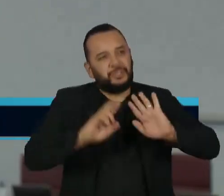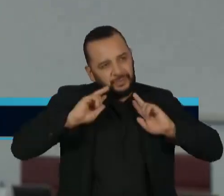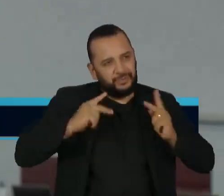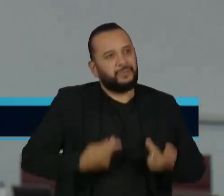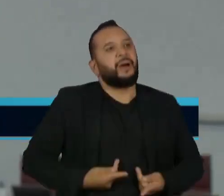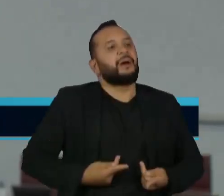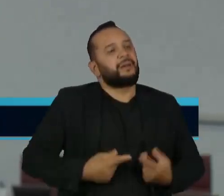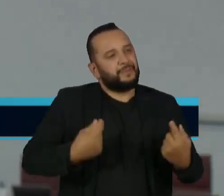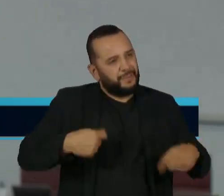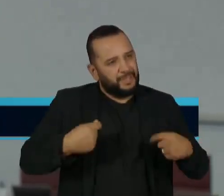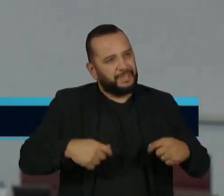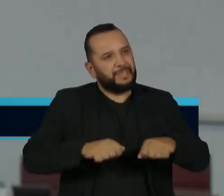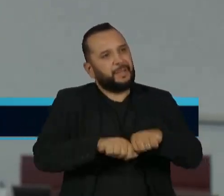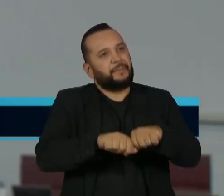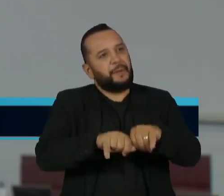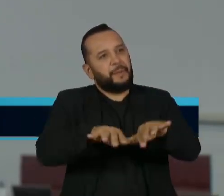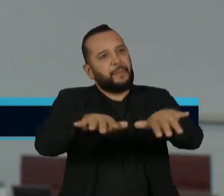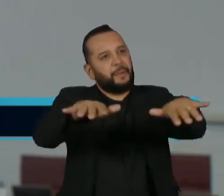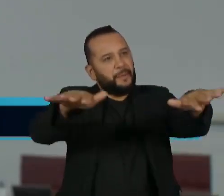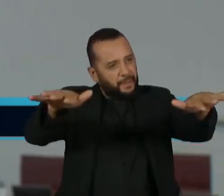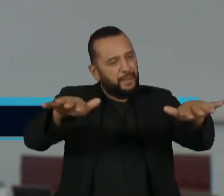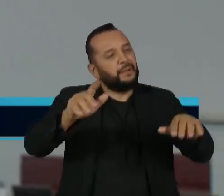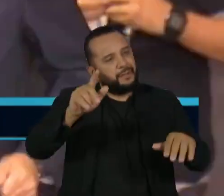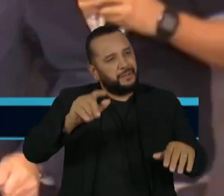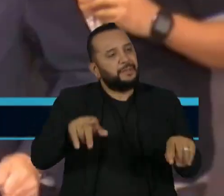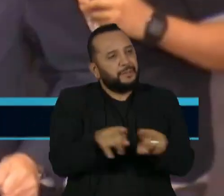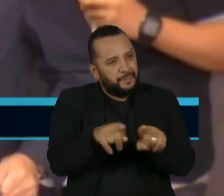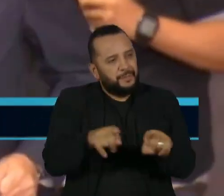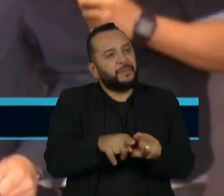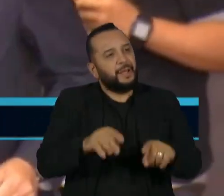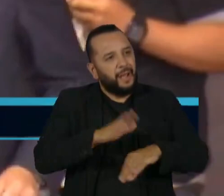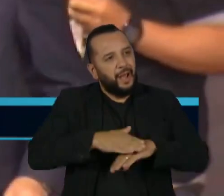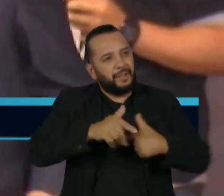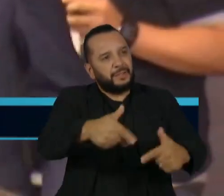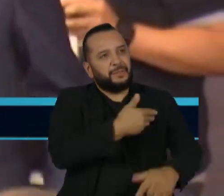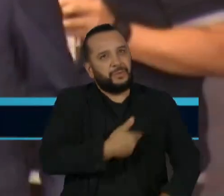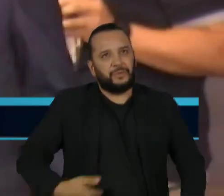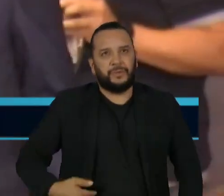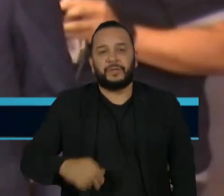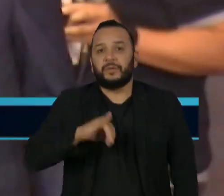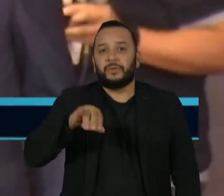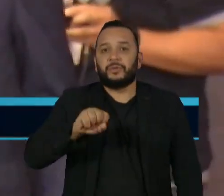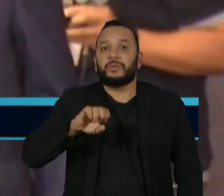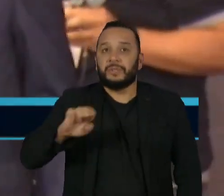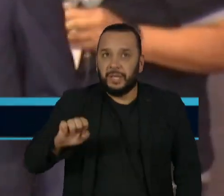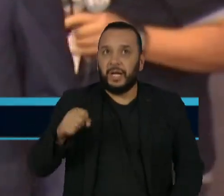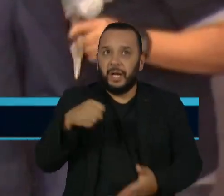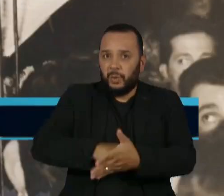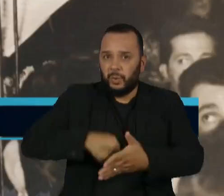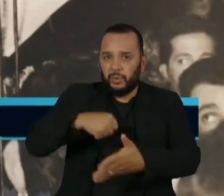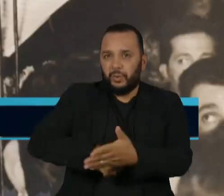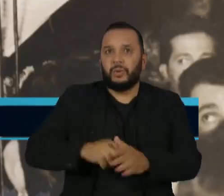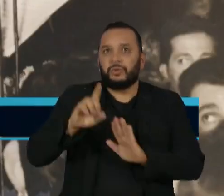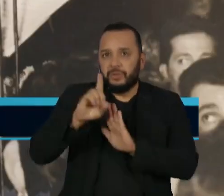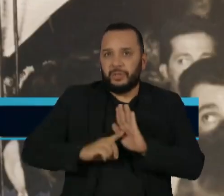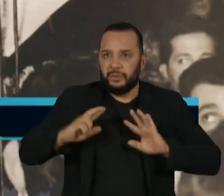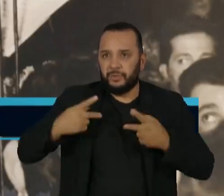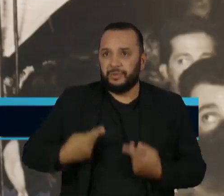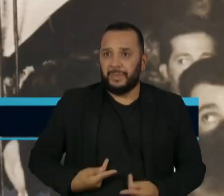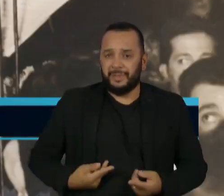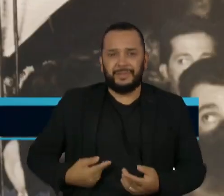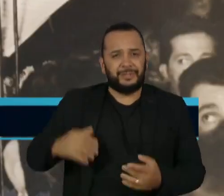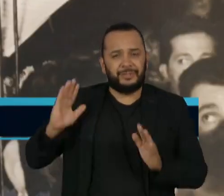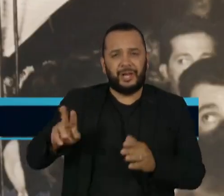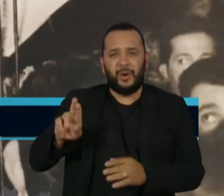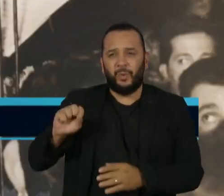prática eh e uma política pública José Gregori militou pelos Direitos Humanos desde a época em que estudava